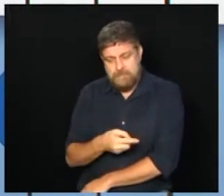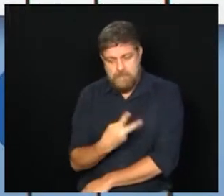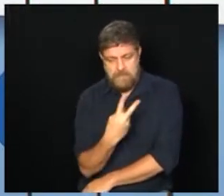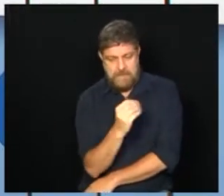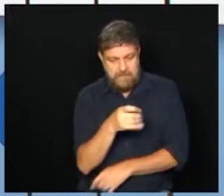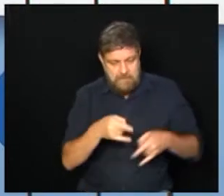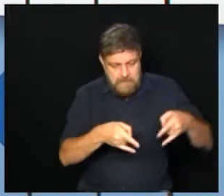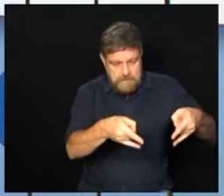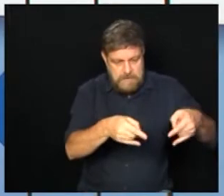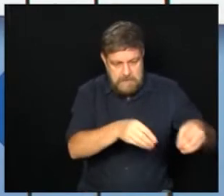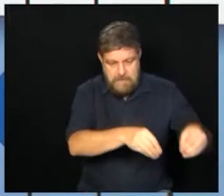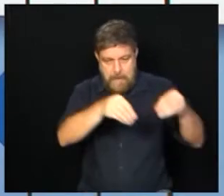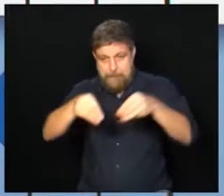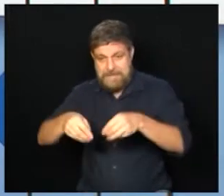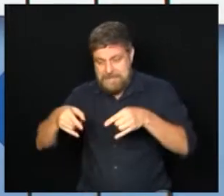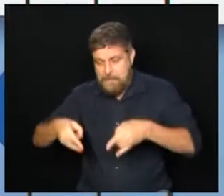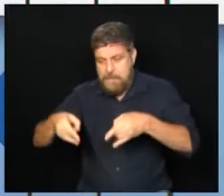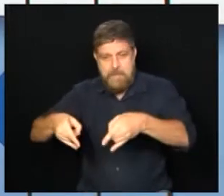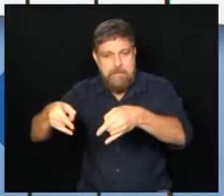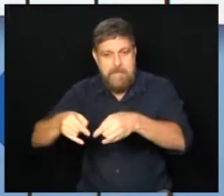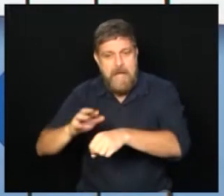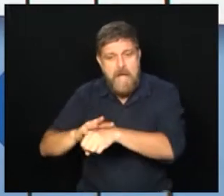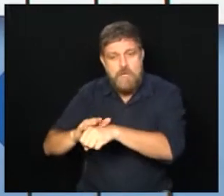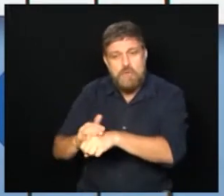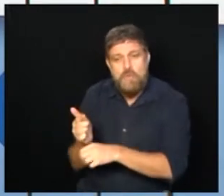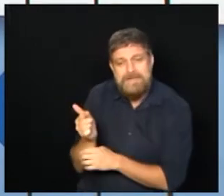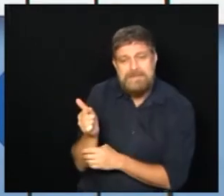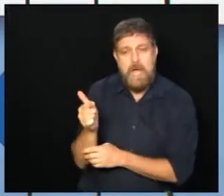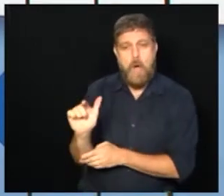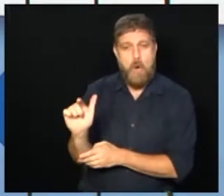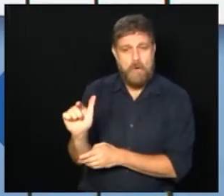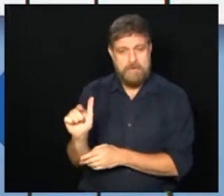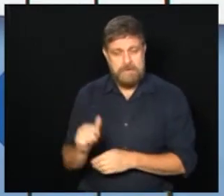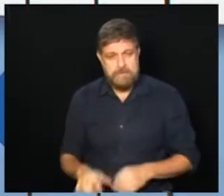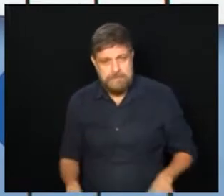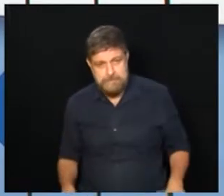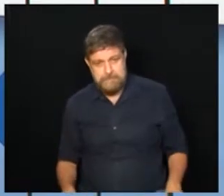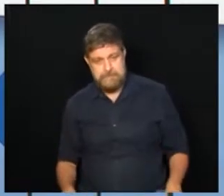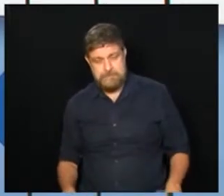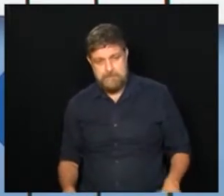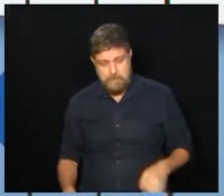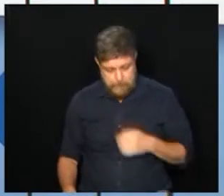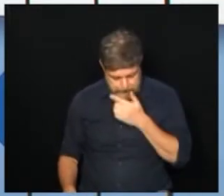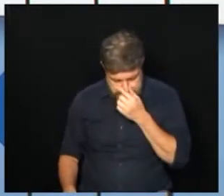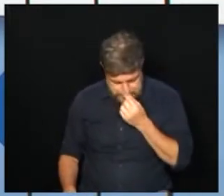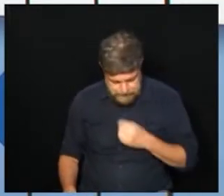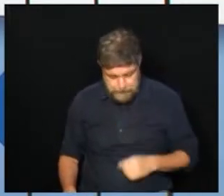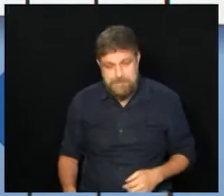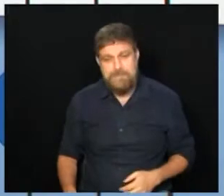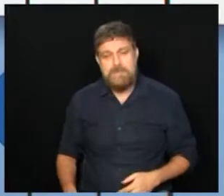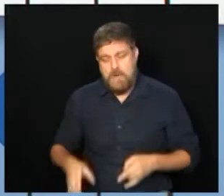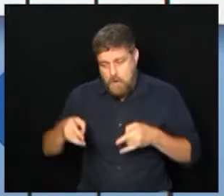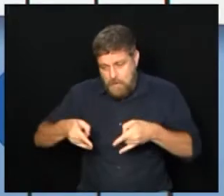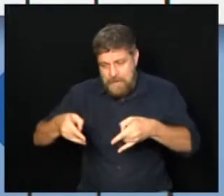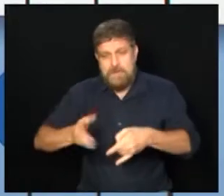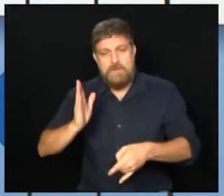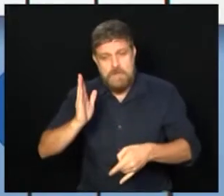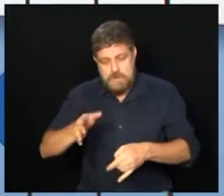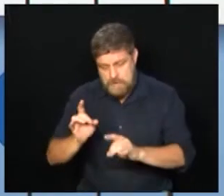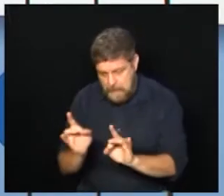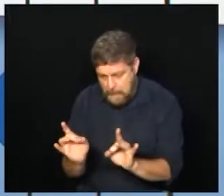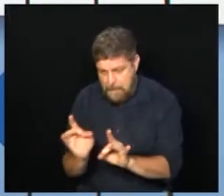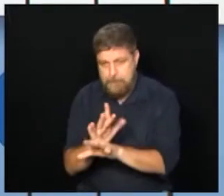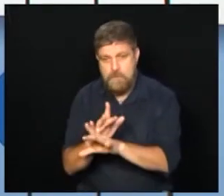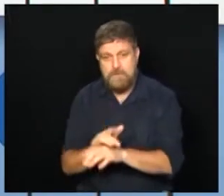enfermaria Covid para pacientes clínicos com outras doenças. Os leitos já estão disponíveis